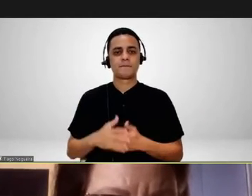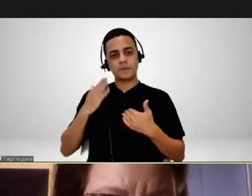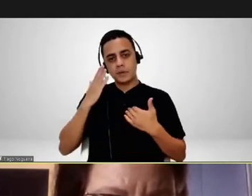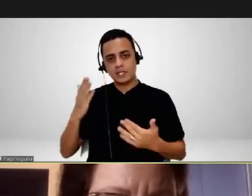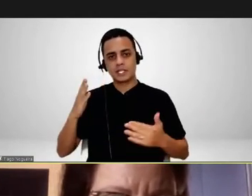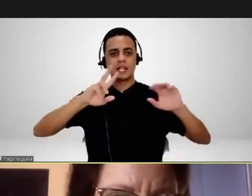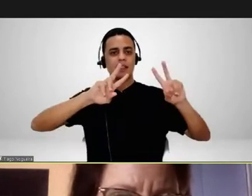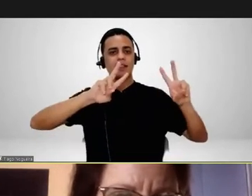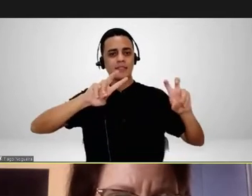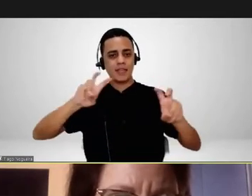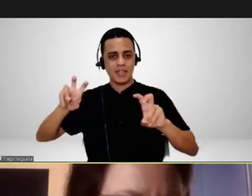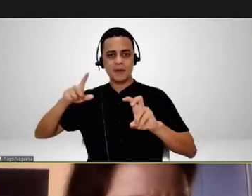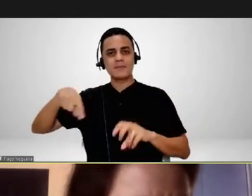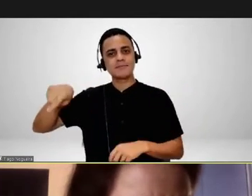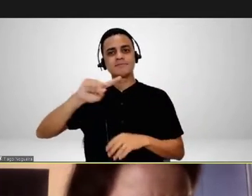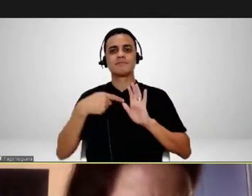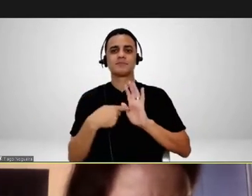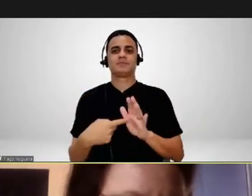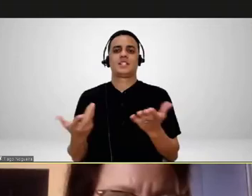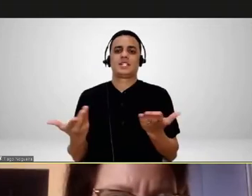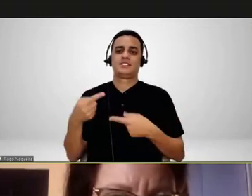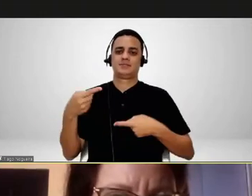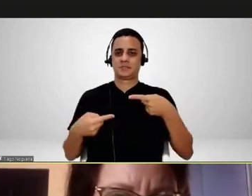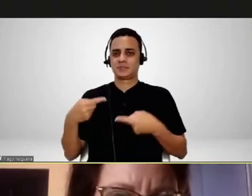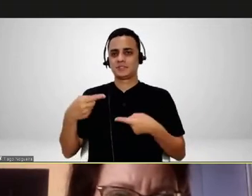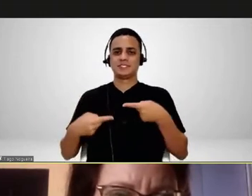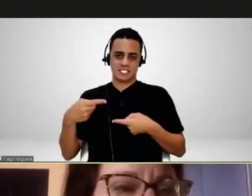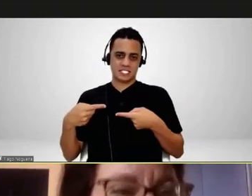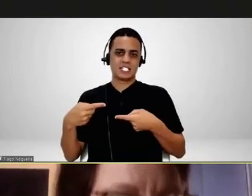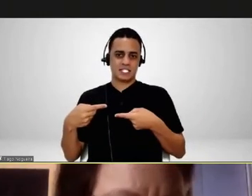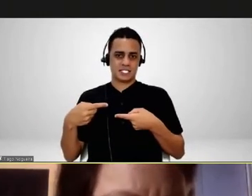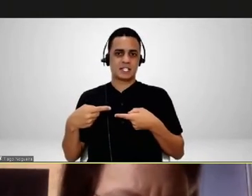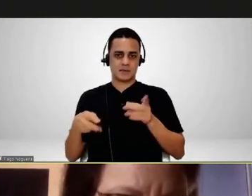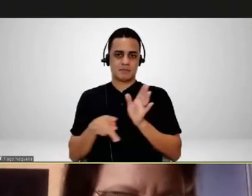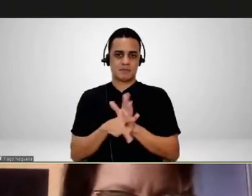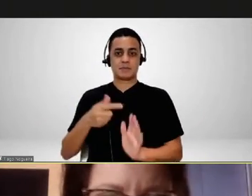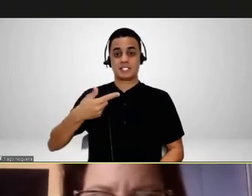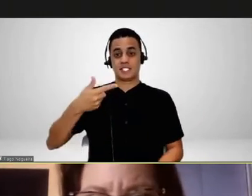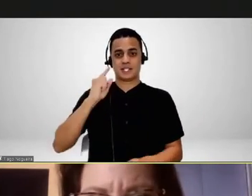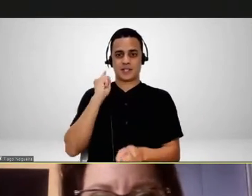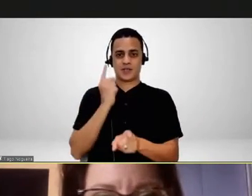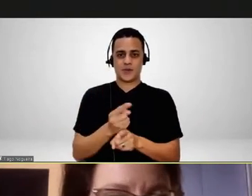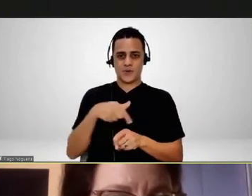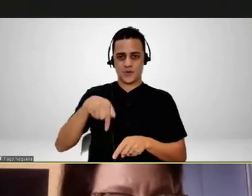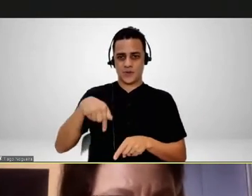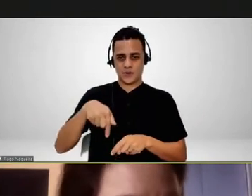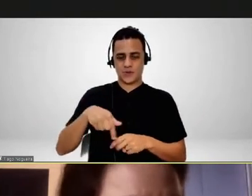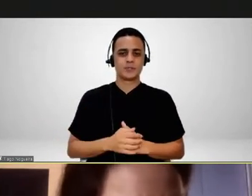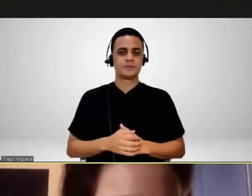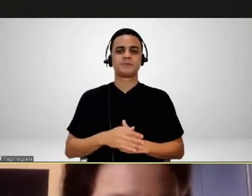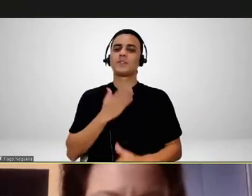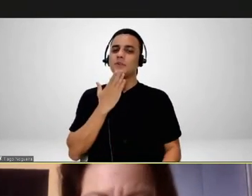temática que vocês trouxeram aqui na discussão do nosso segundo encontro aqui do simpósio. Eu vou pedir